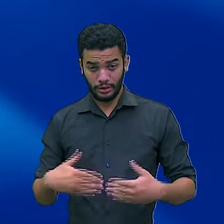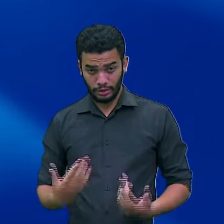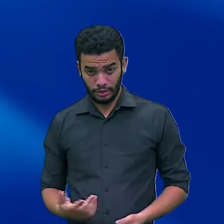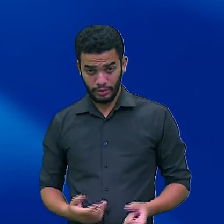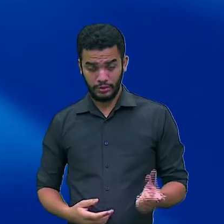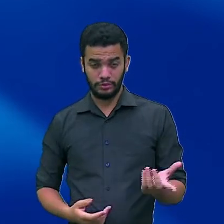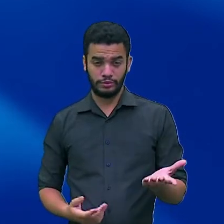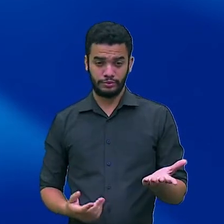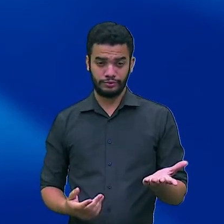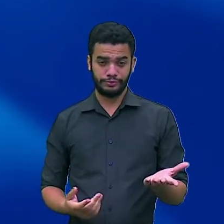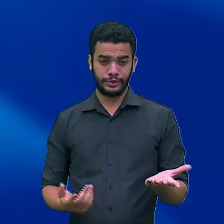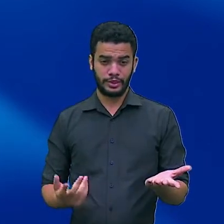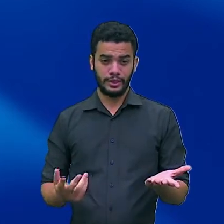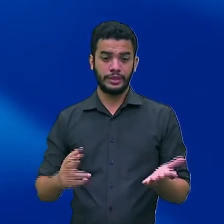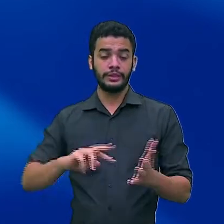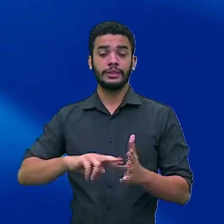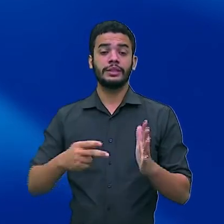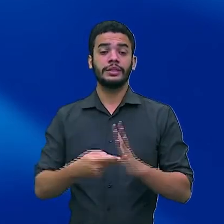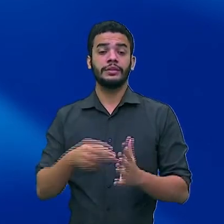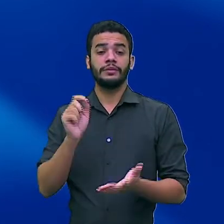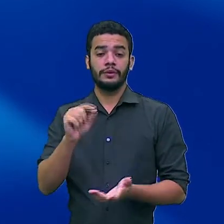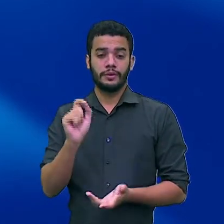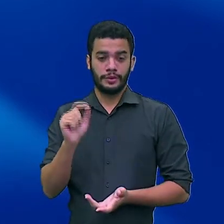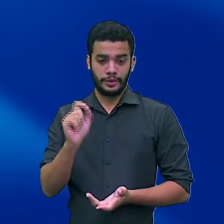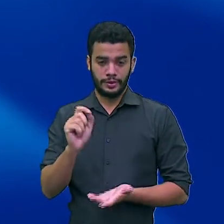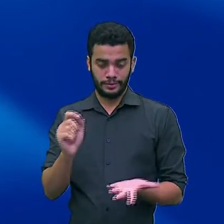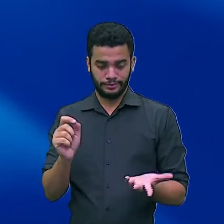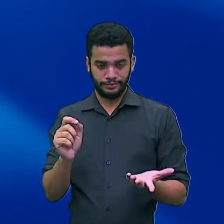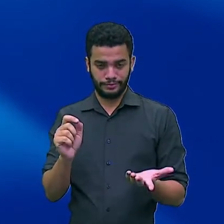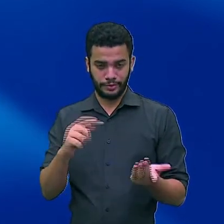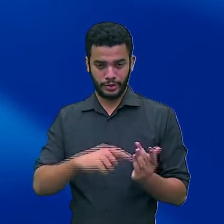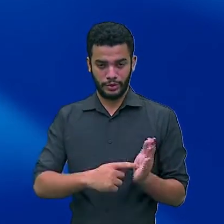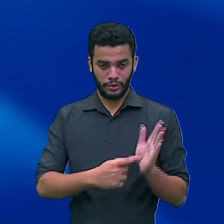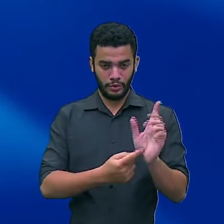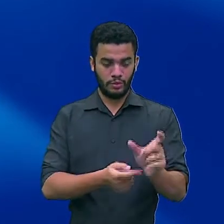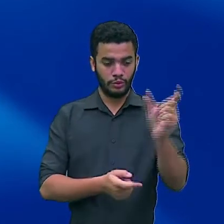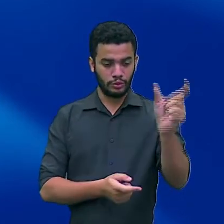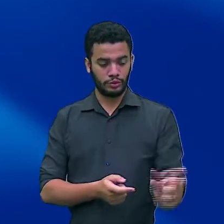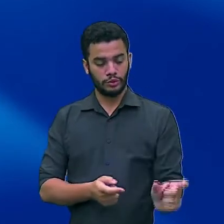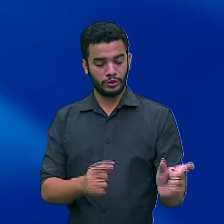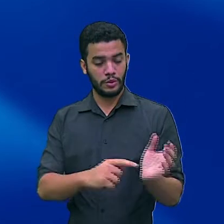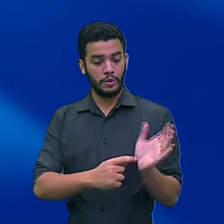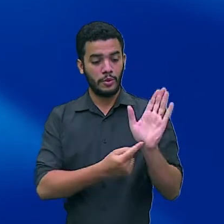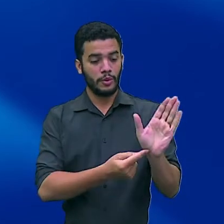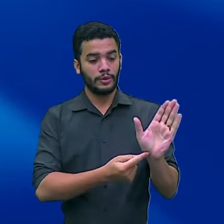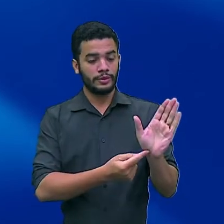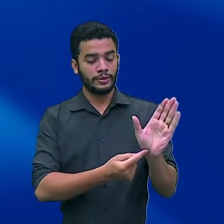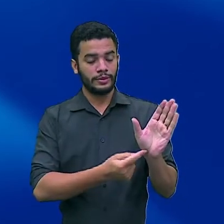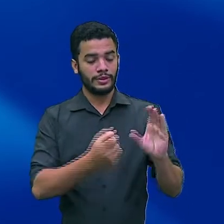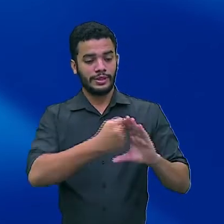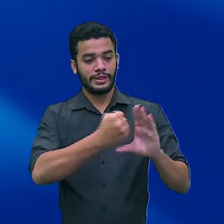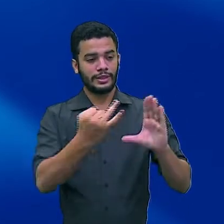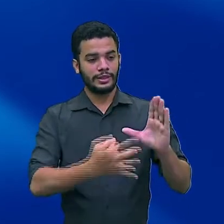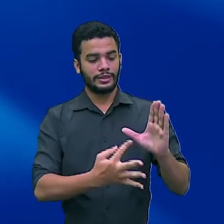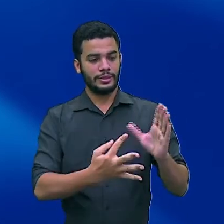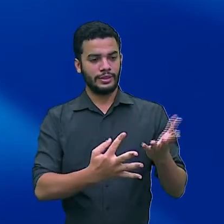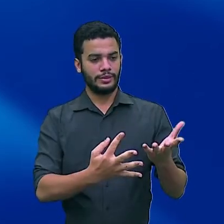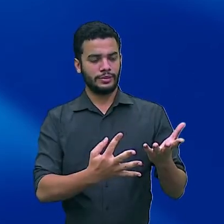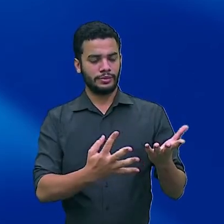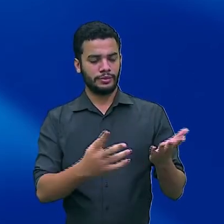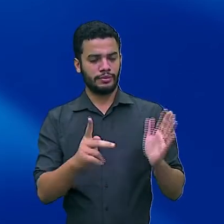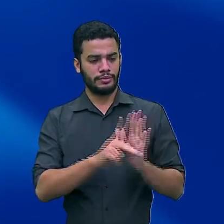sujeito caracteriza o sujeito, atribuindo-lhe uma qualidade. Sim, é